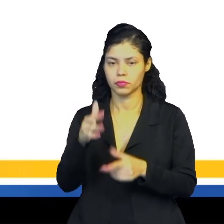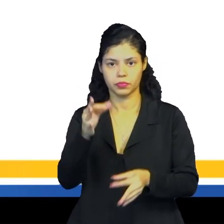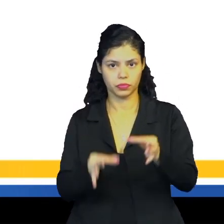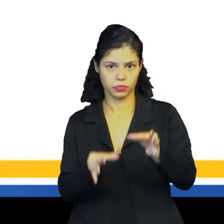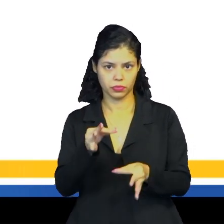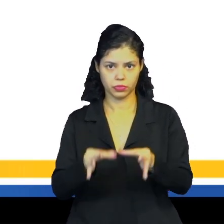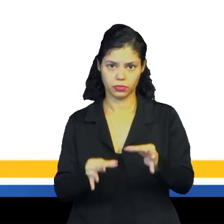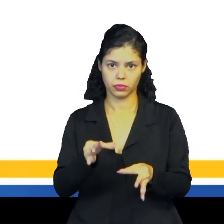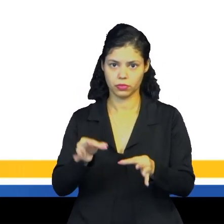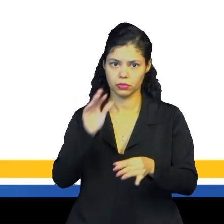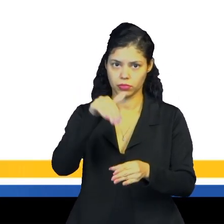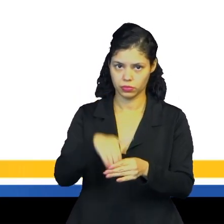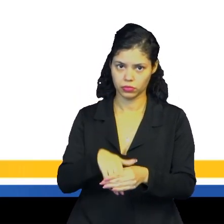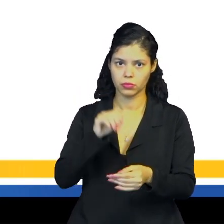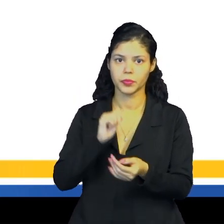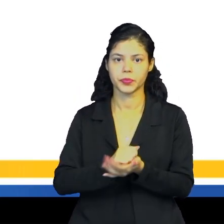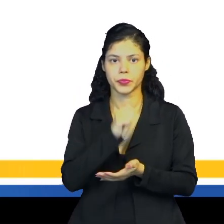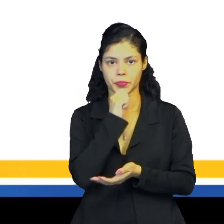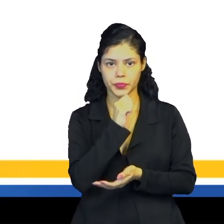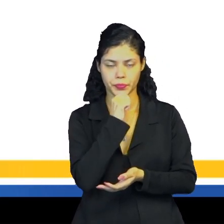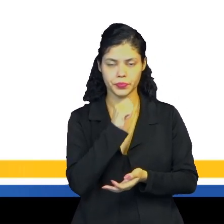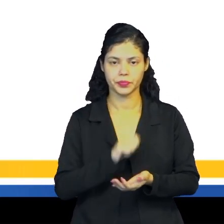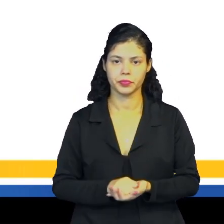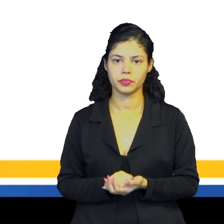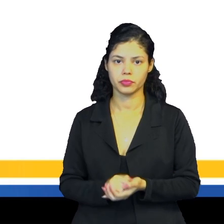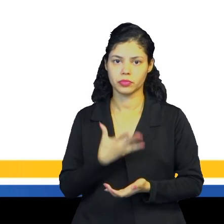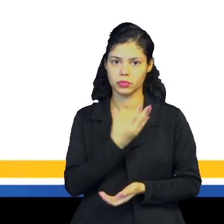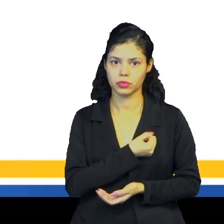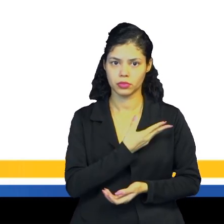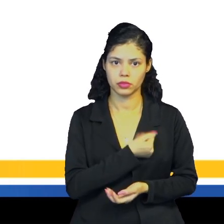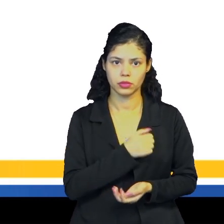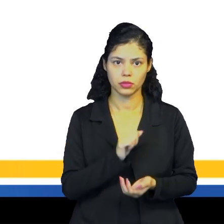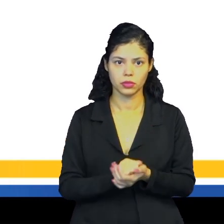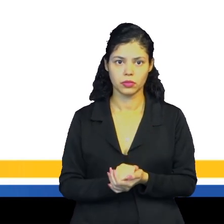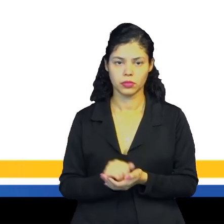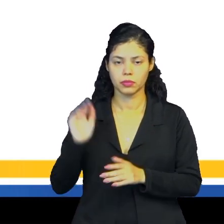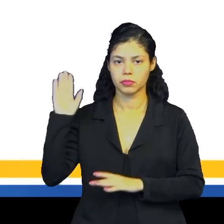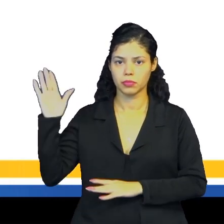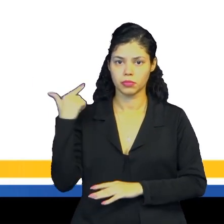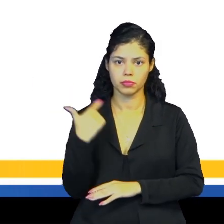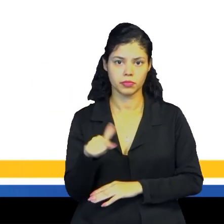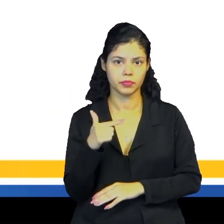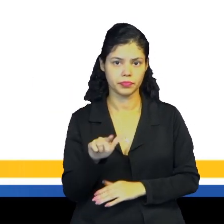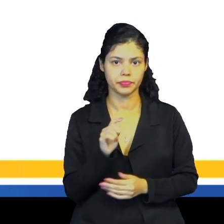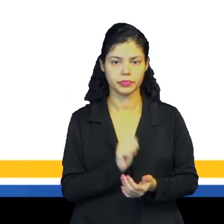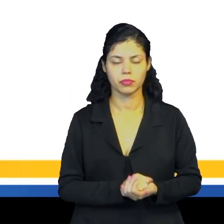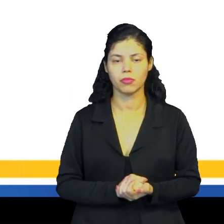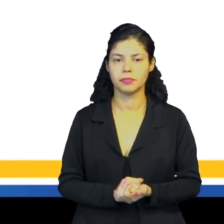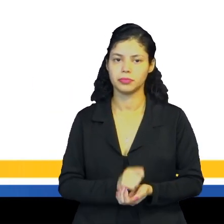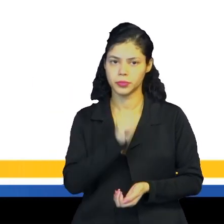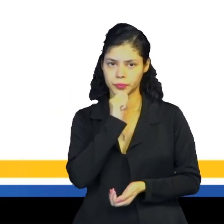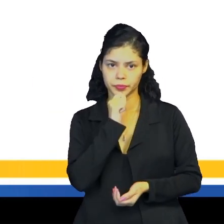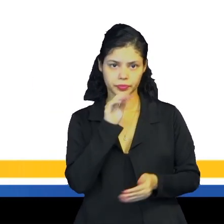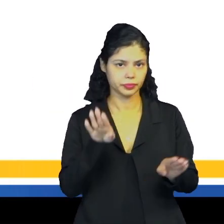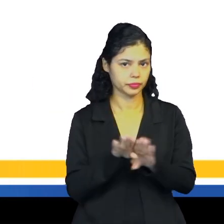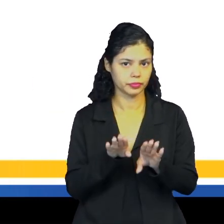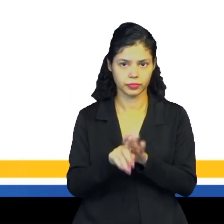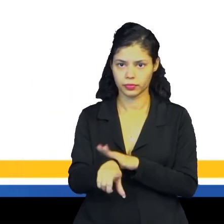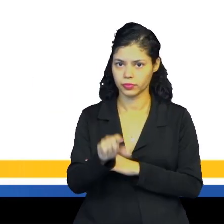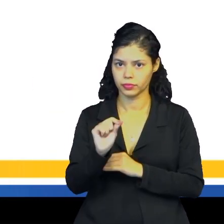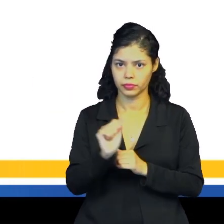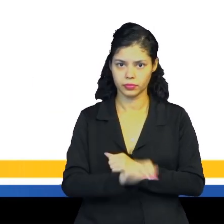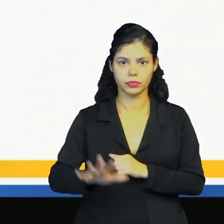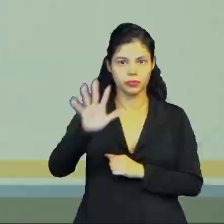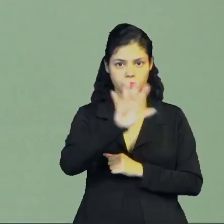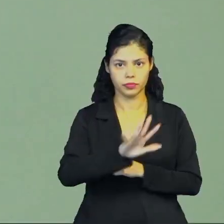Justiça Eleitoral e ainda vota, né, no número do partido ou candidato inexistente, né, esses votos também não entram na contagem geral.